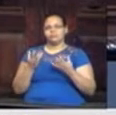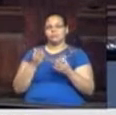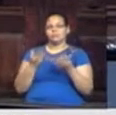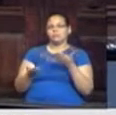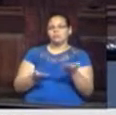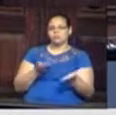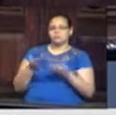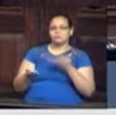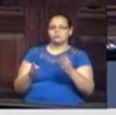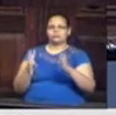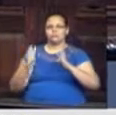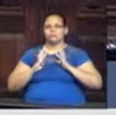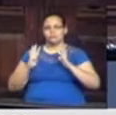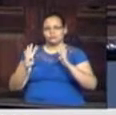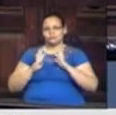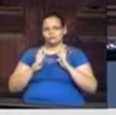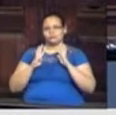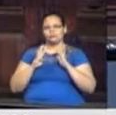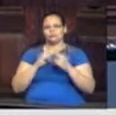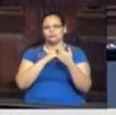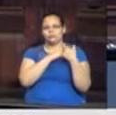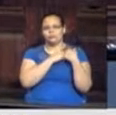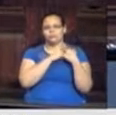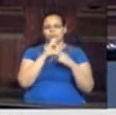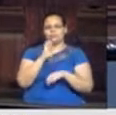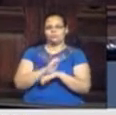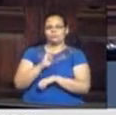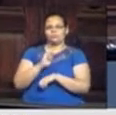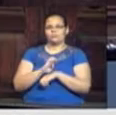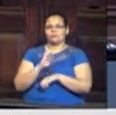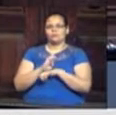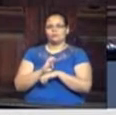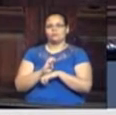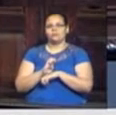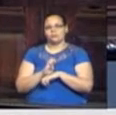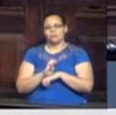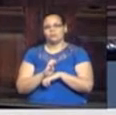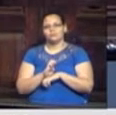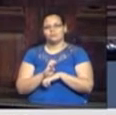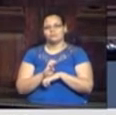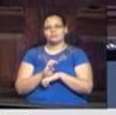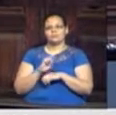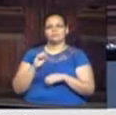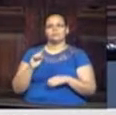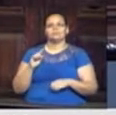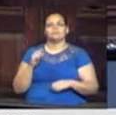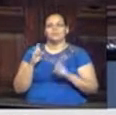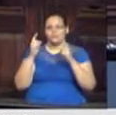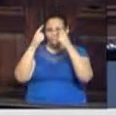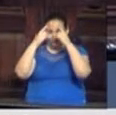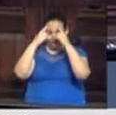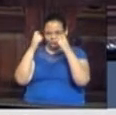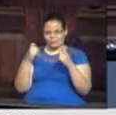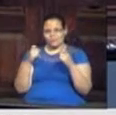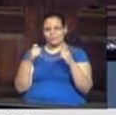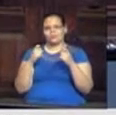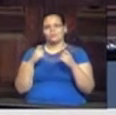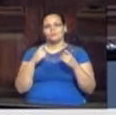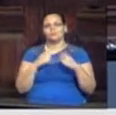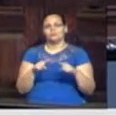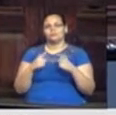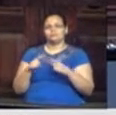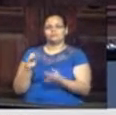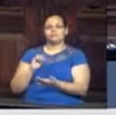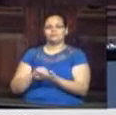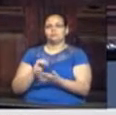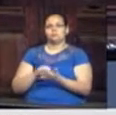de atenção, que são responsabilidades do Estado. Isso sem contar na escalada da violência e no